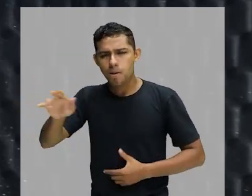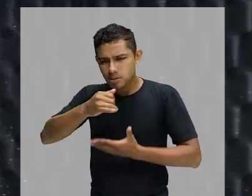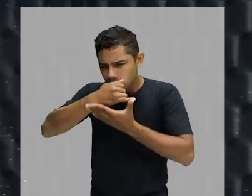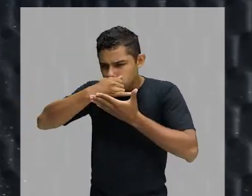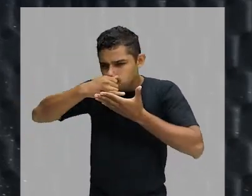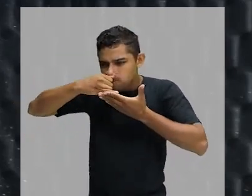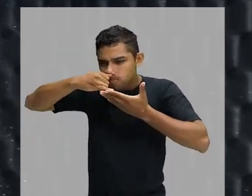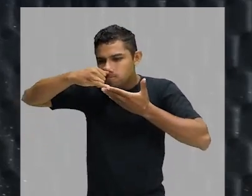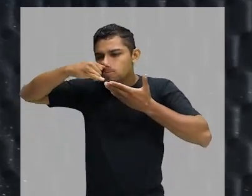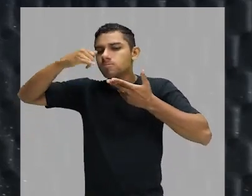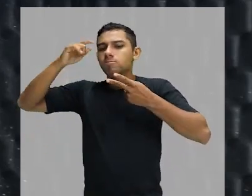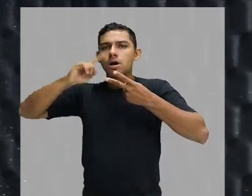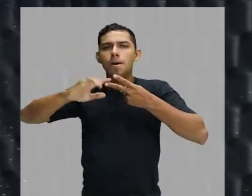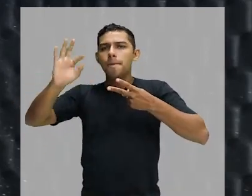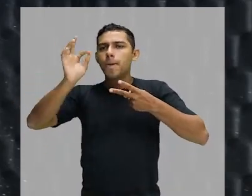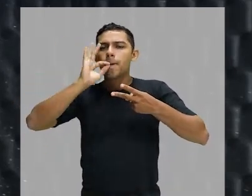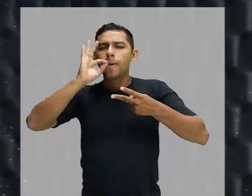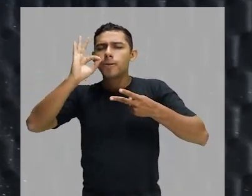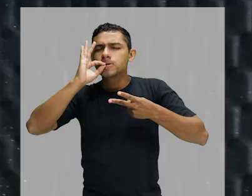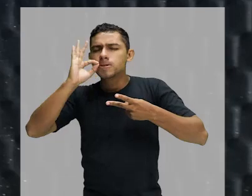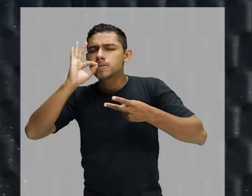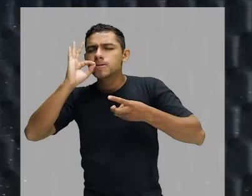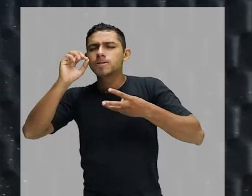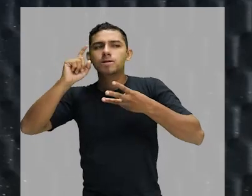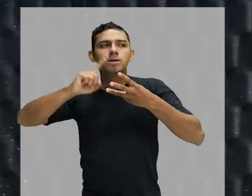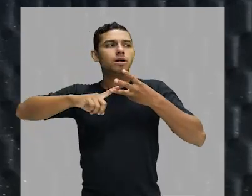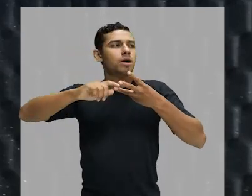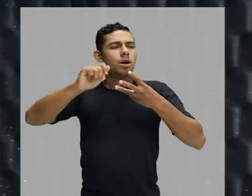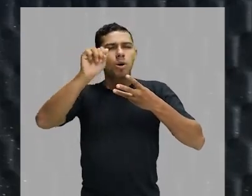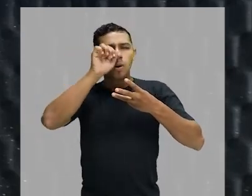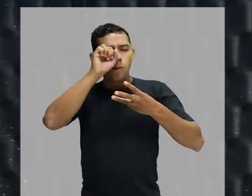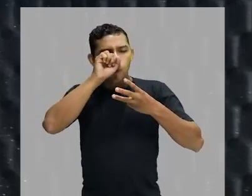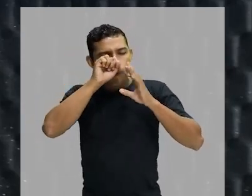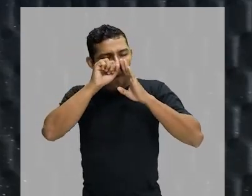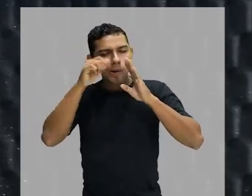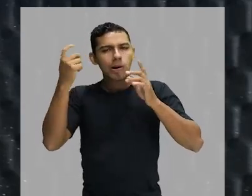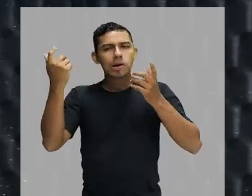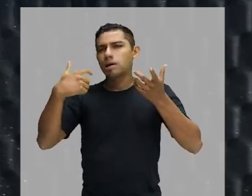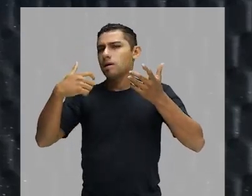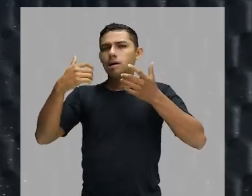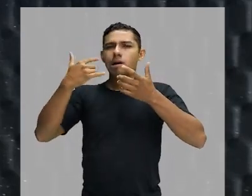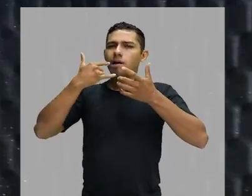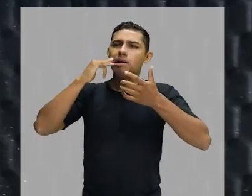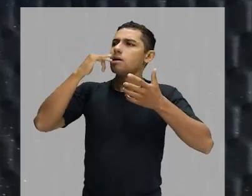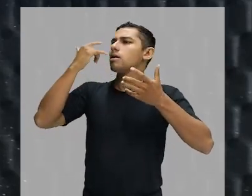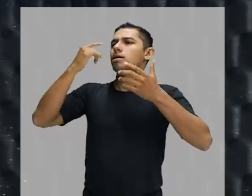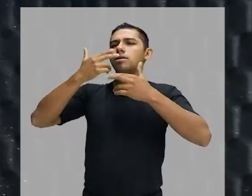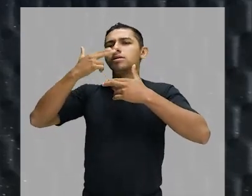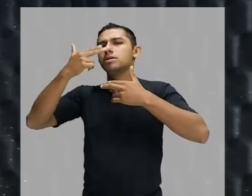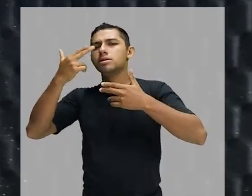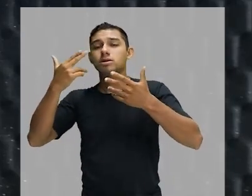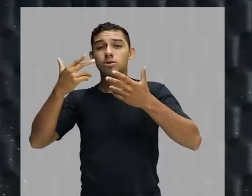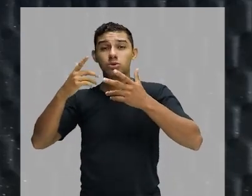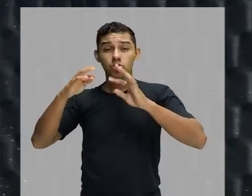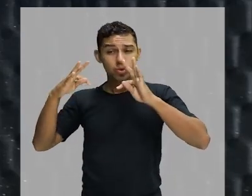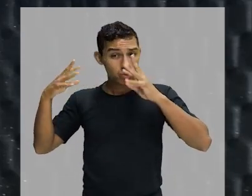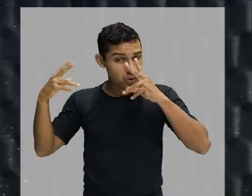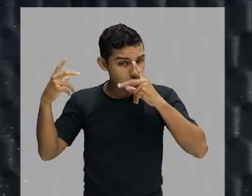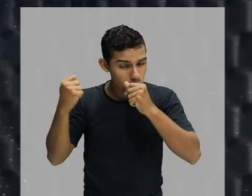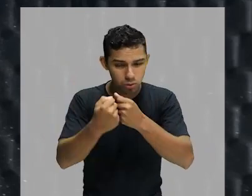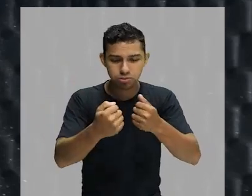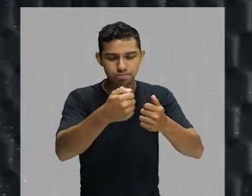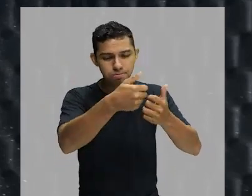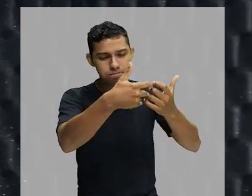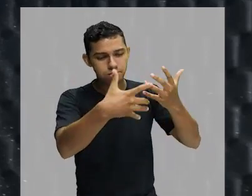de cocaína, de maconha, de qualquer tipo dessas substâncias, a lista lá, essas substâncias fazem parte. Eles